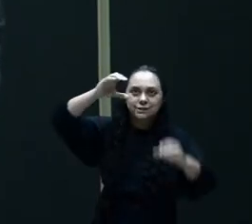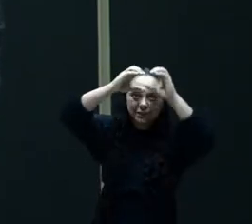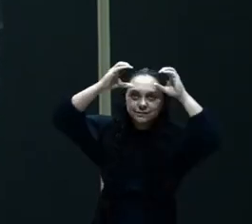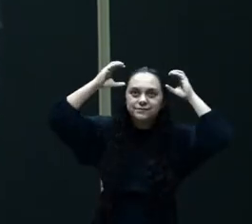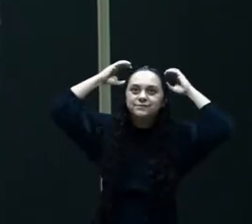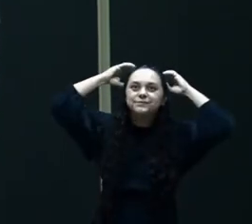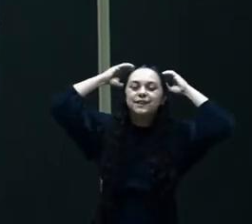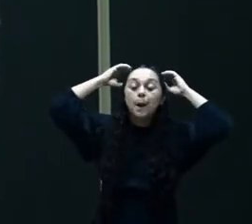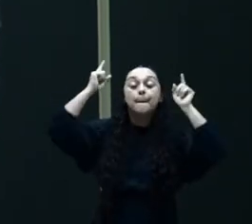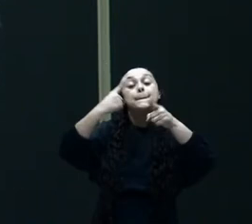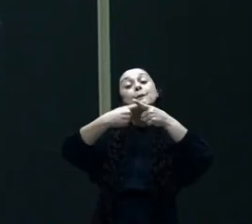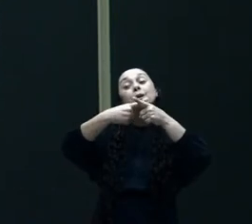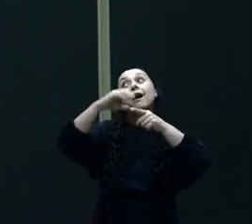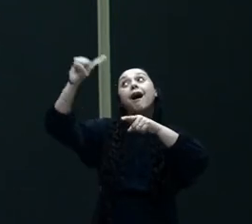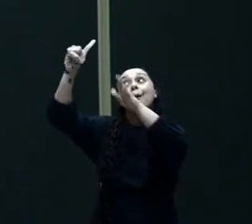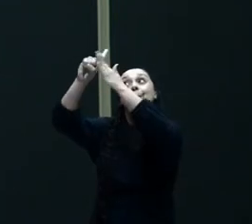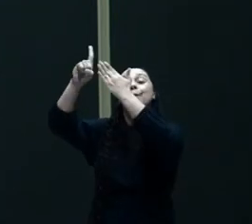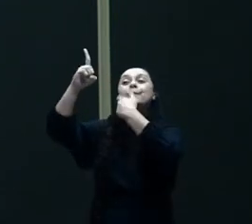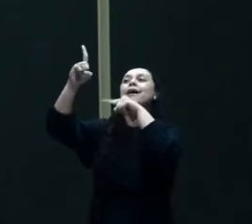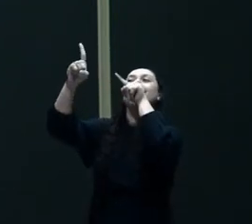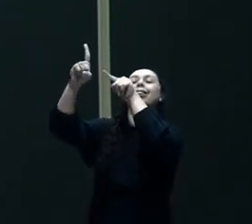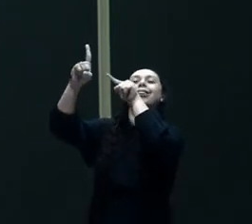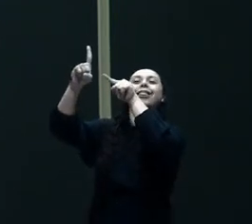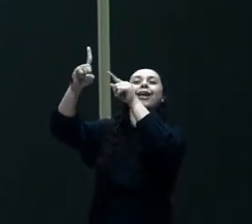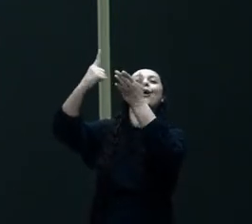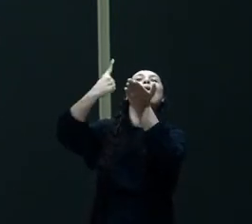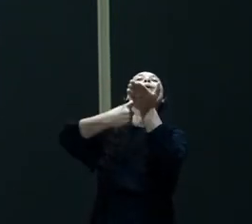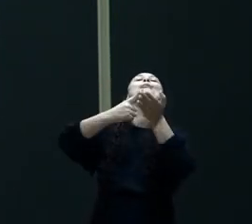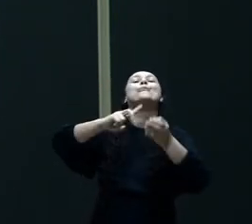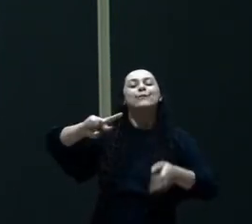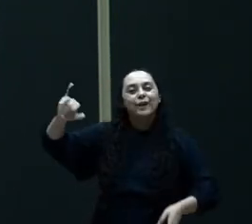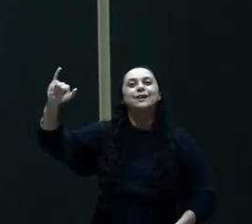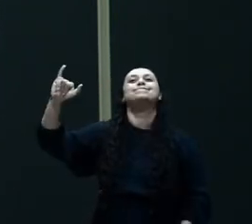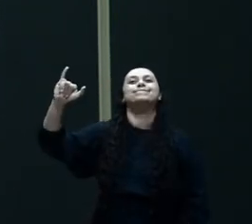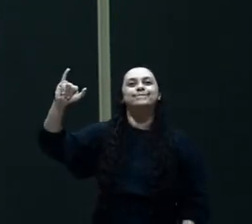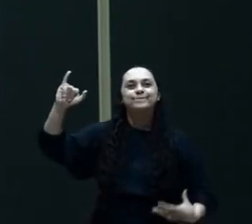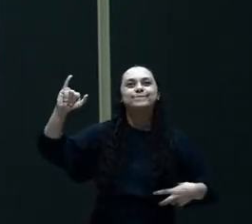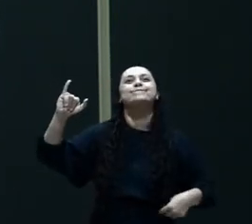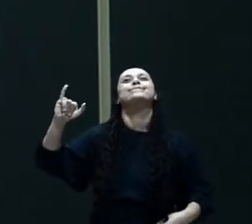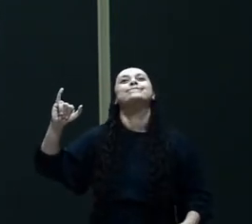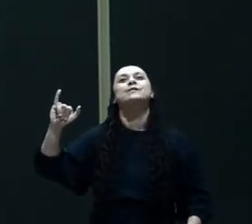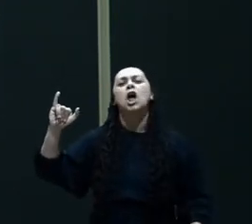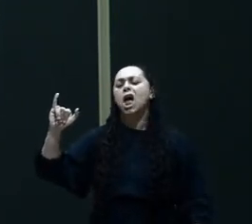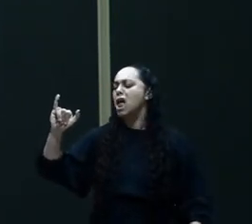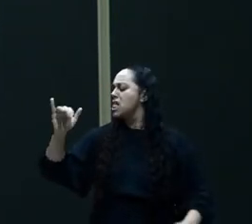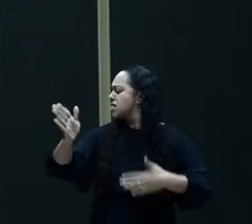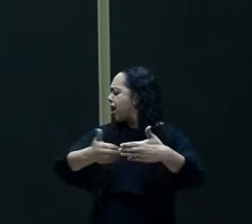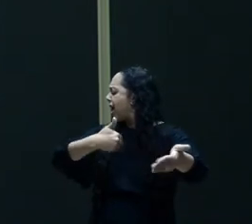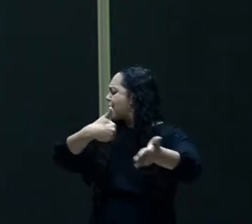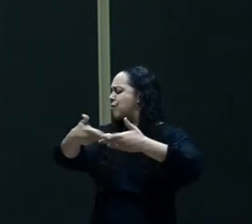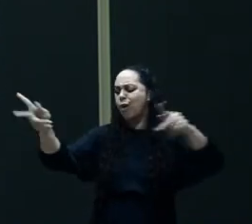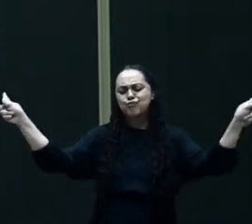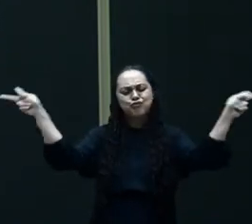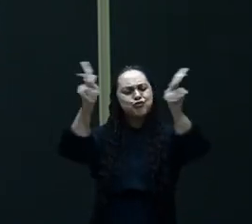seu essa promessa não é sua esse projeto é do céu Paulo gló não tem vento não tem tempestade não